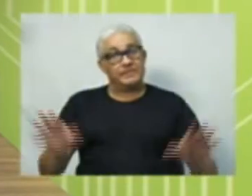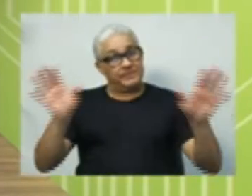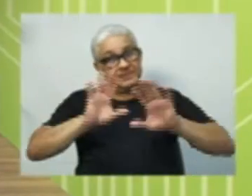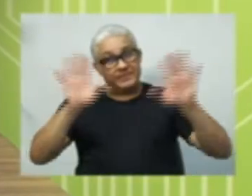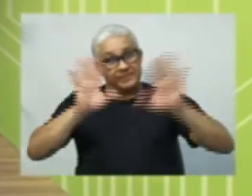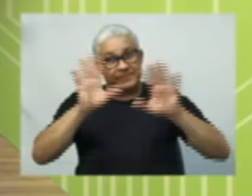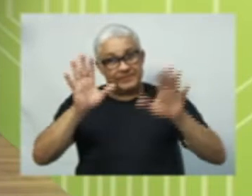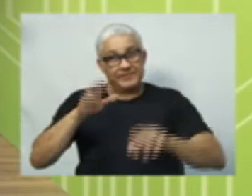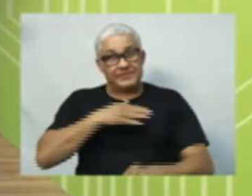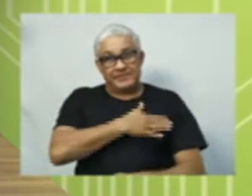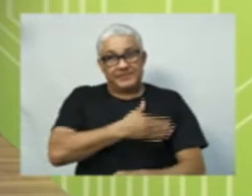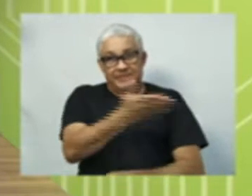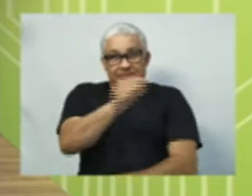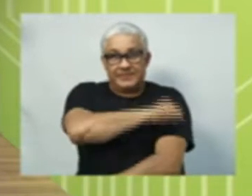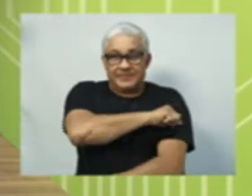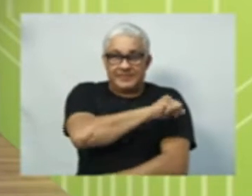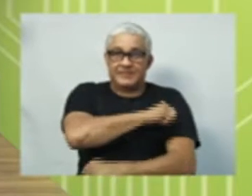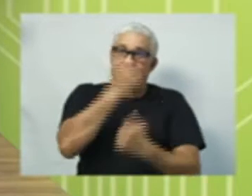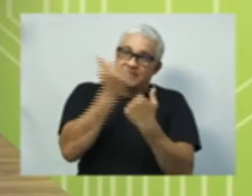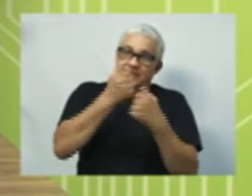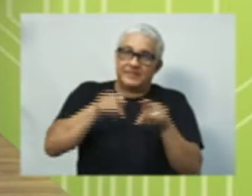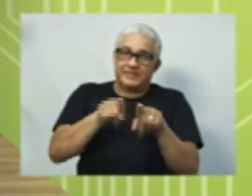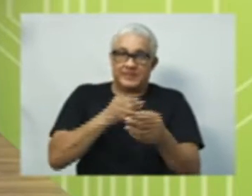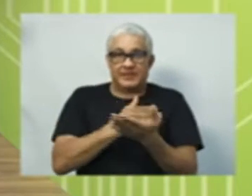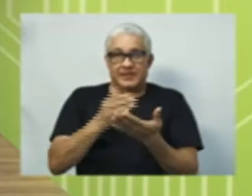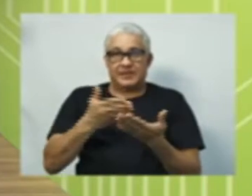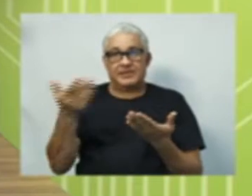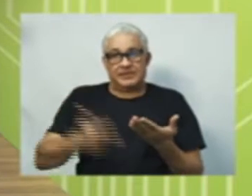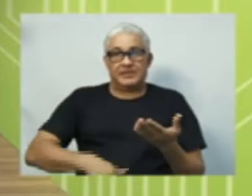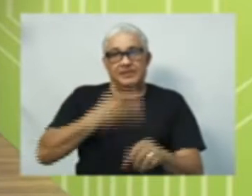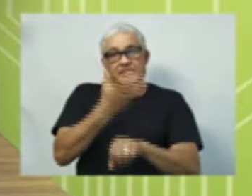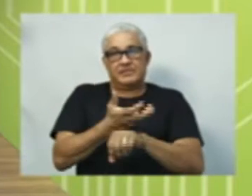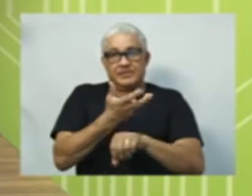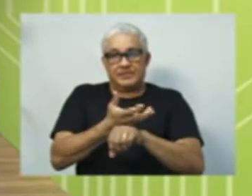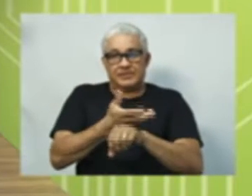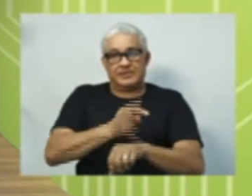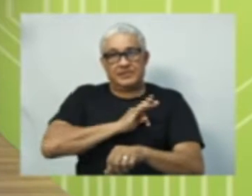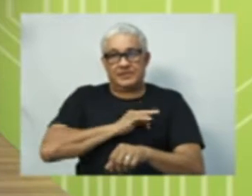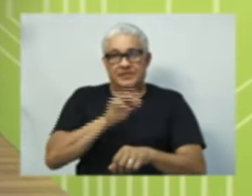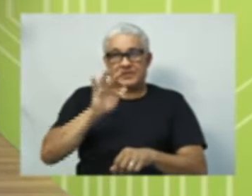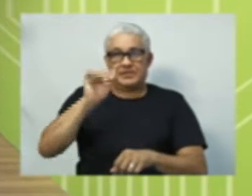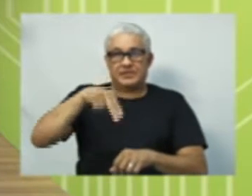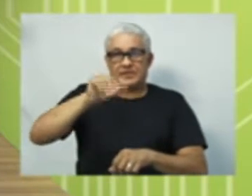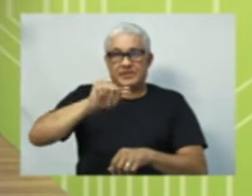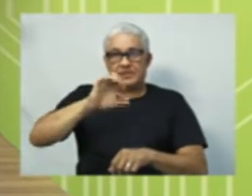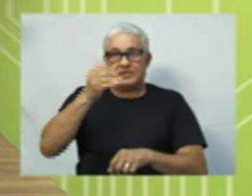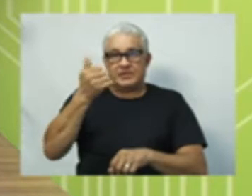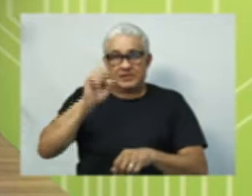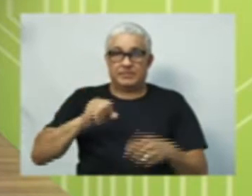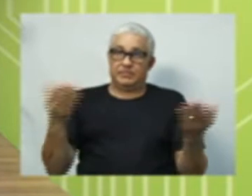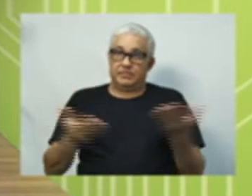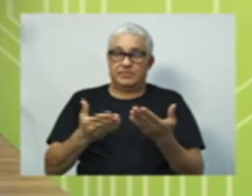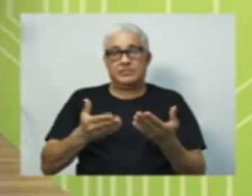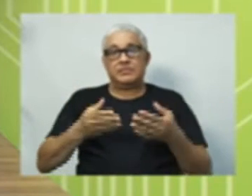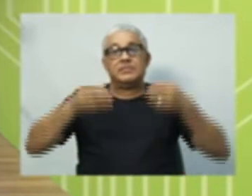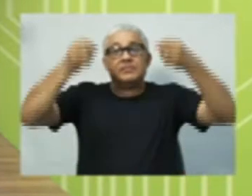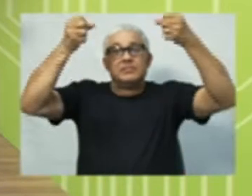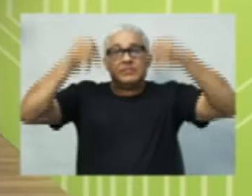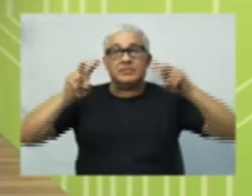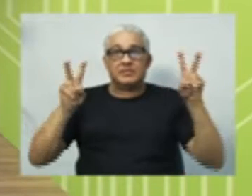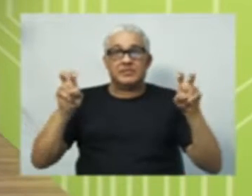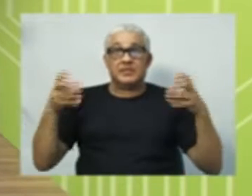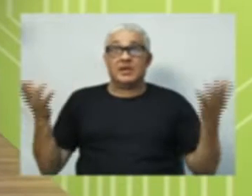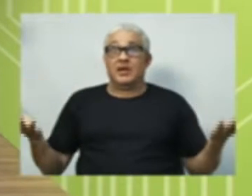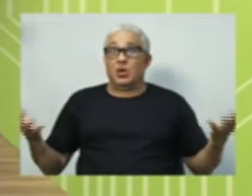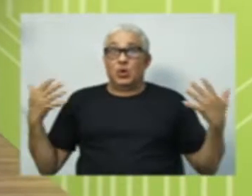Olá, queridos alunos e tutores. Estamos iniciando mais um módulo do curso Técnico em Finanças. E hoje falaremos sobre... Ai, meu